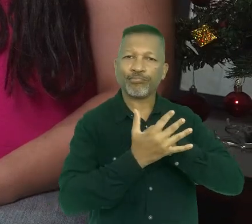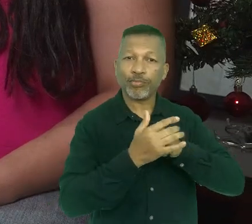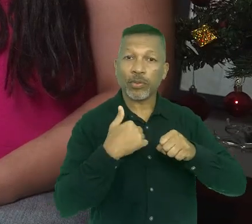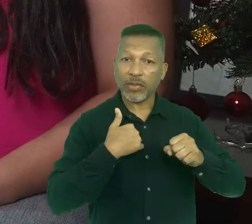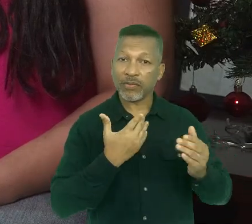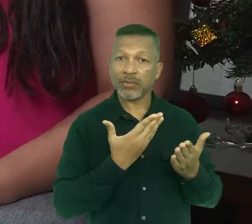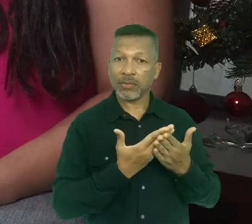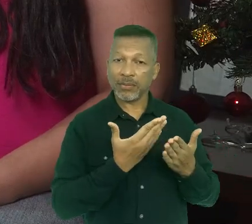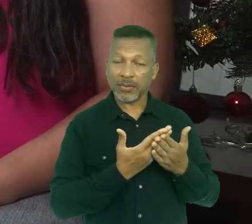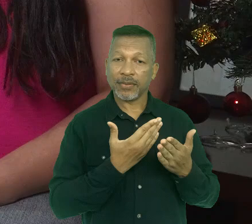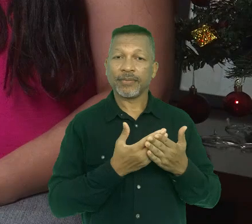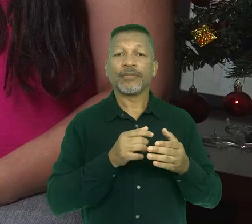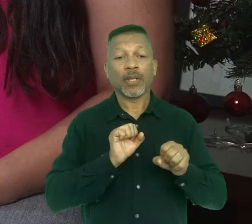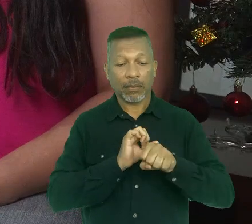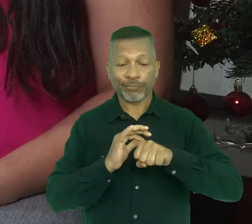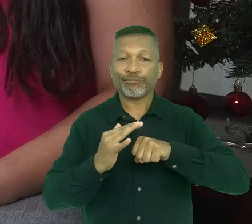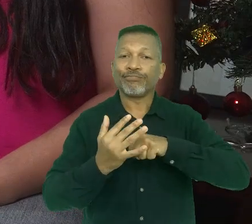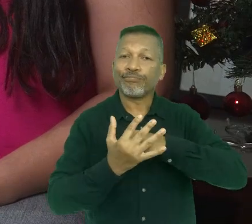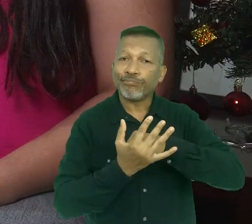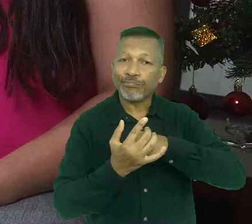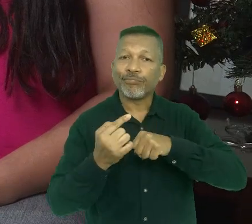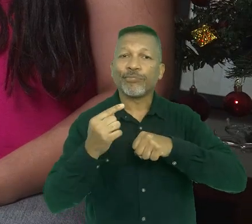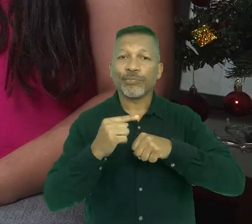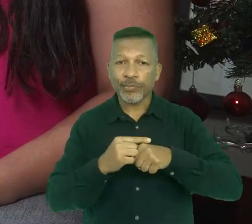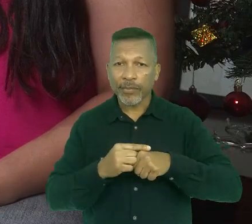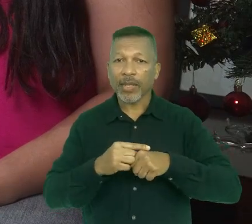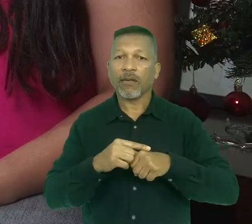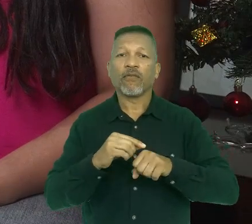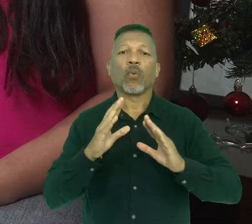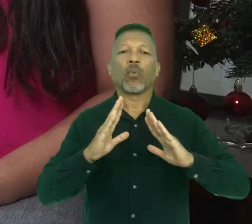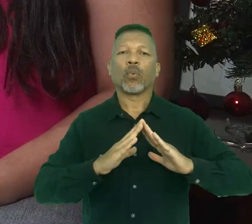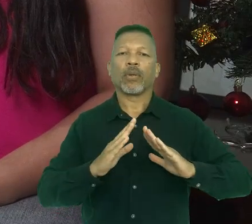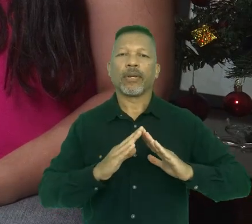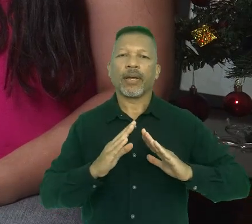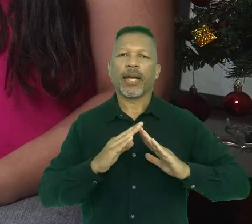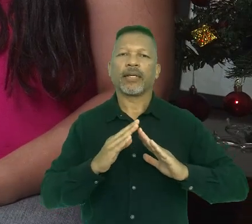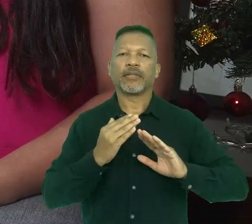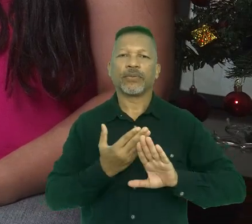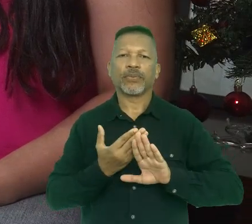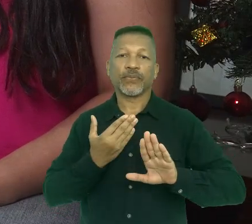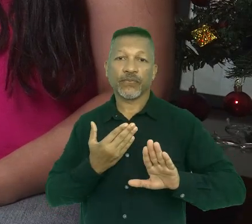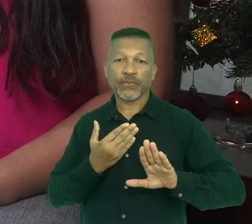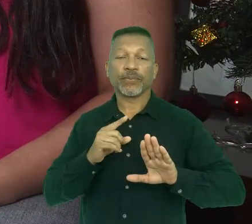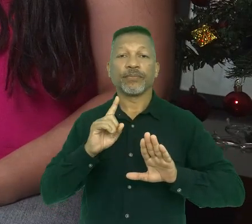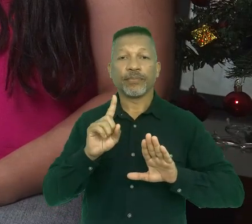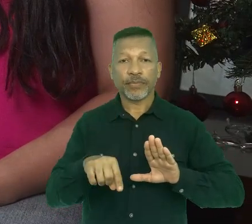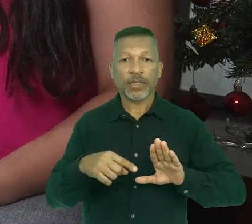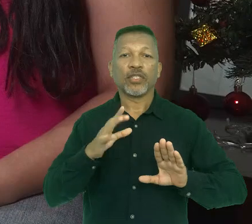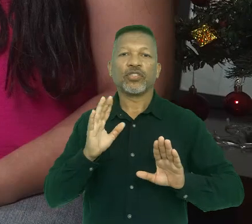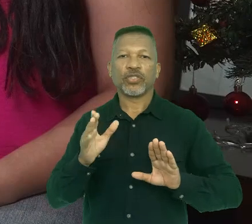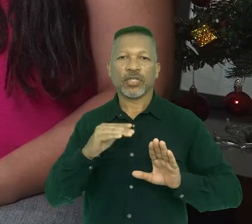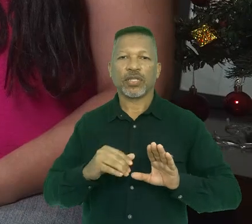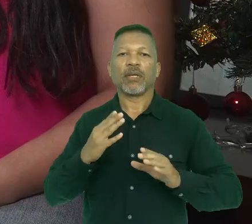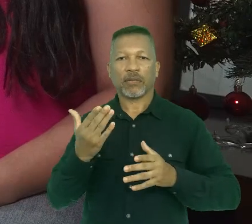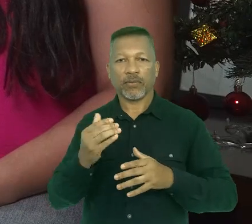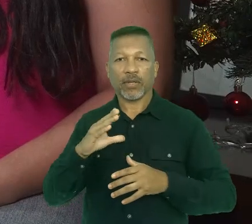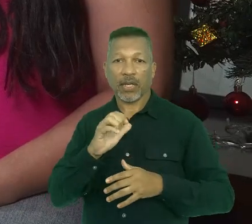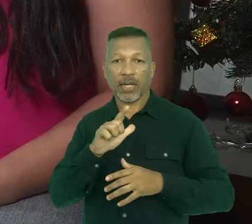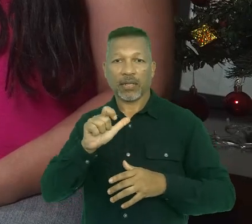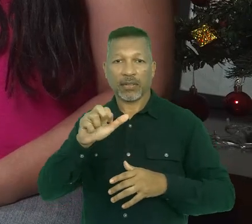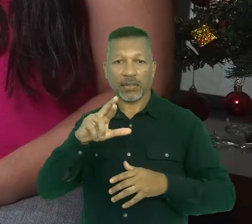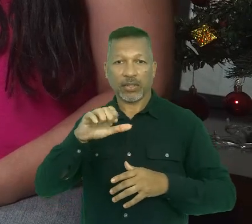eu estava estudando. E veio a pandemia, veio o lockdown, a gente ficou em casa. E né, já estava com o